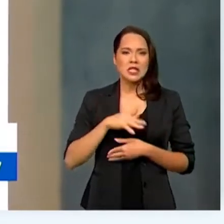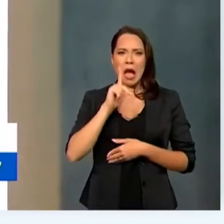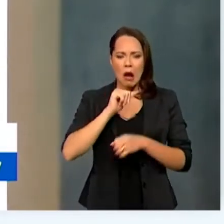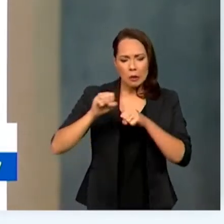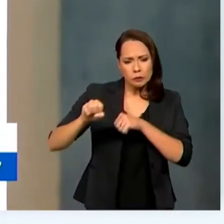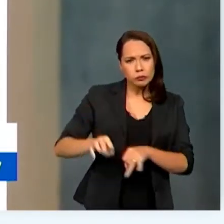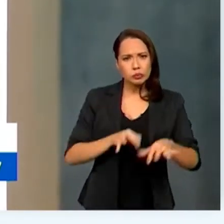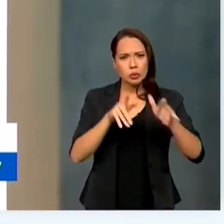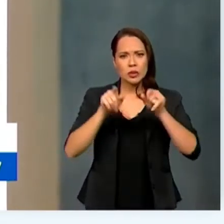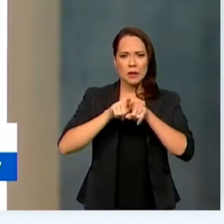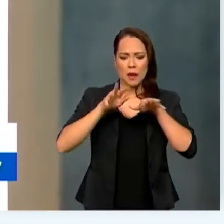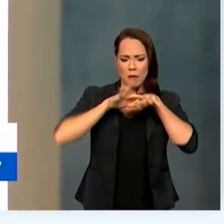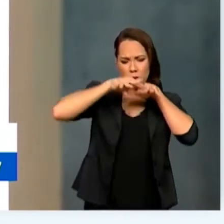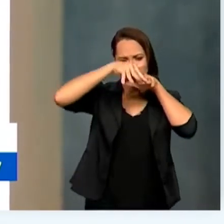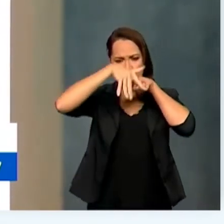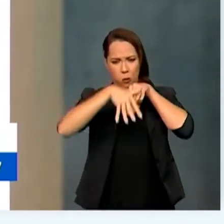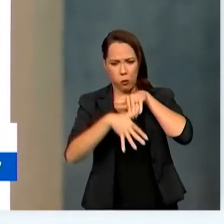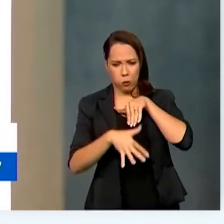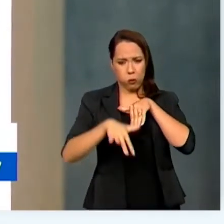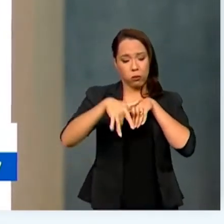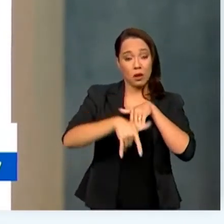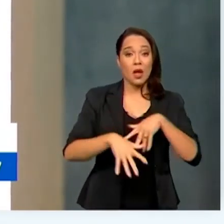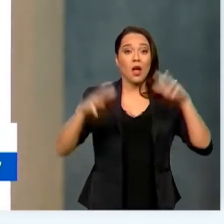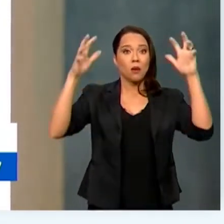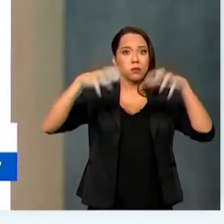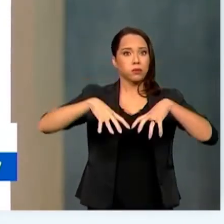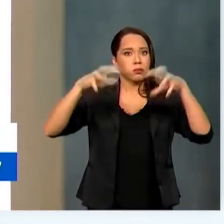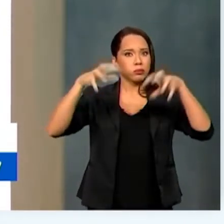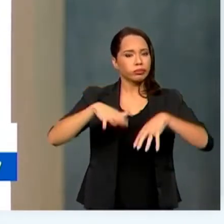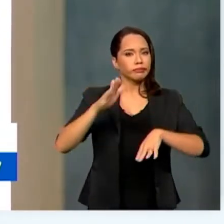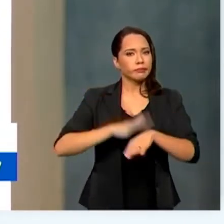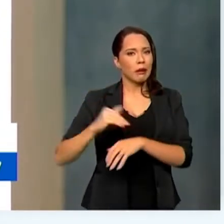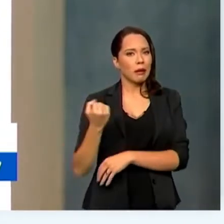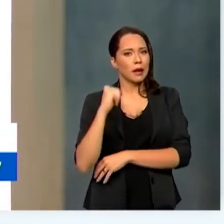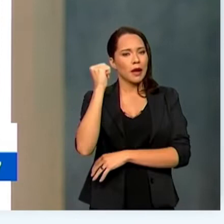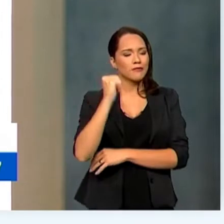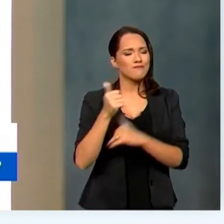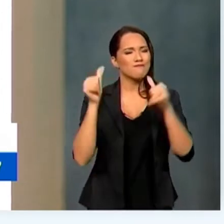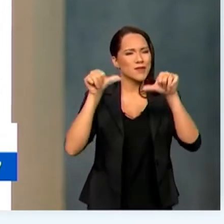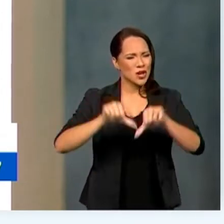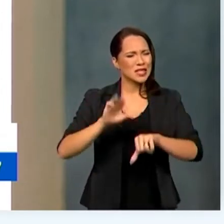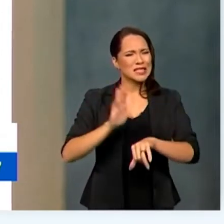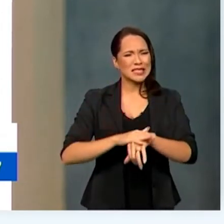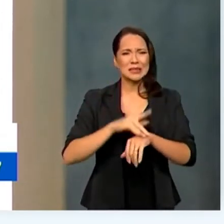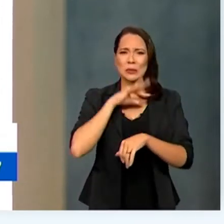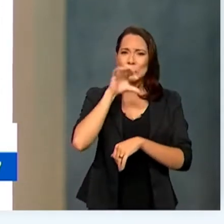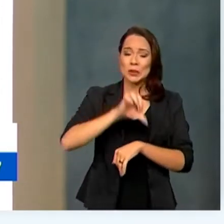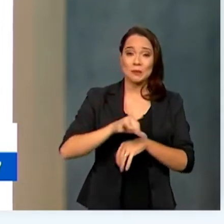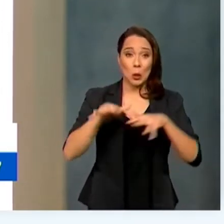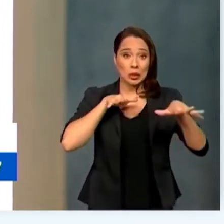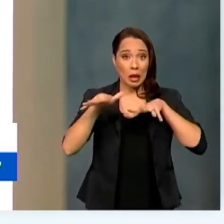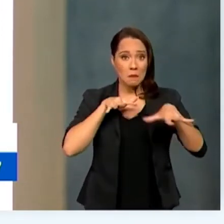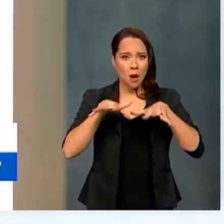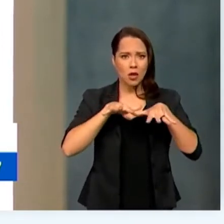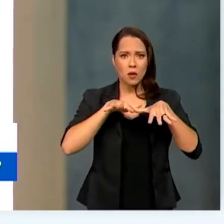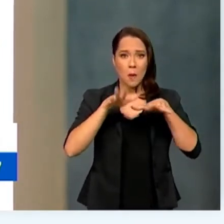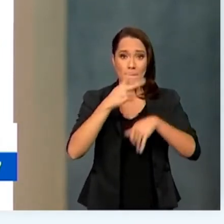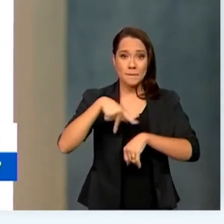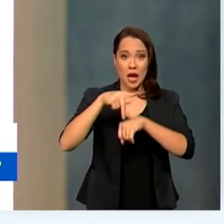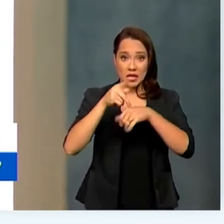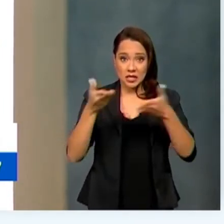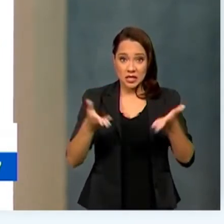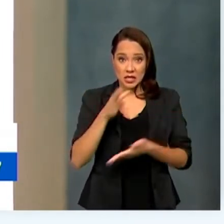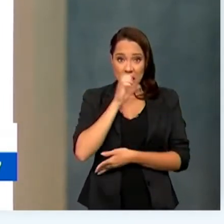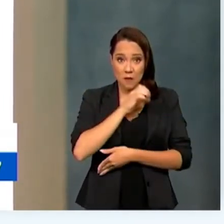inundações e deslizamentos de terra. A tempestade deve agravar uma situação que já é delicada. O terremoto que abalou o país nesse